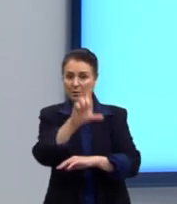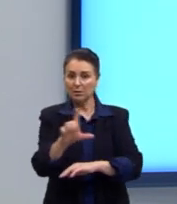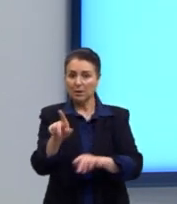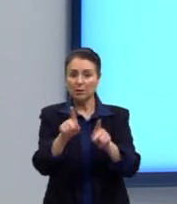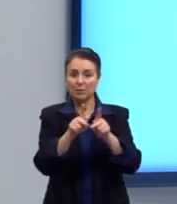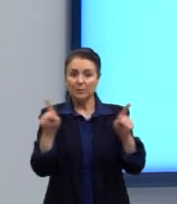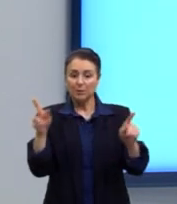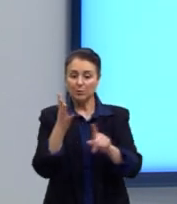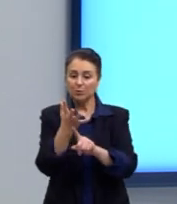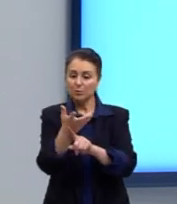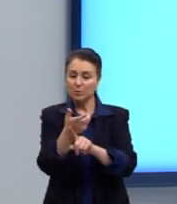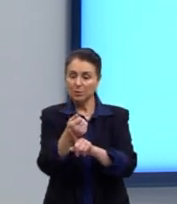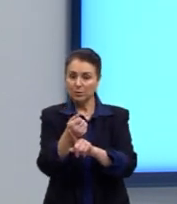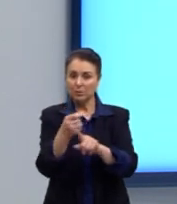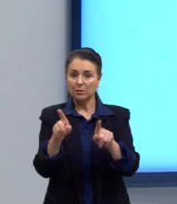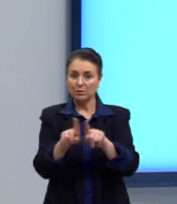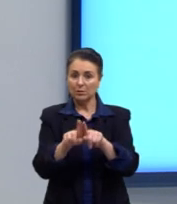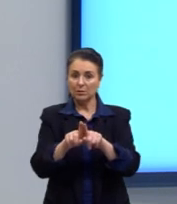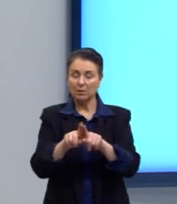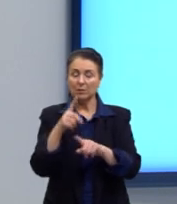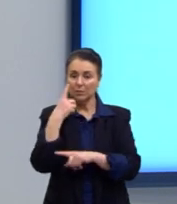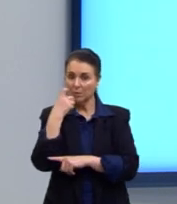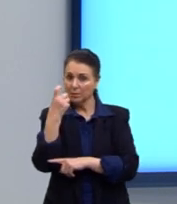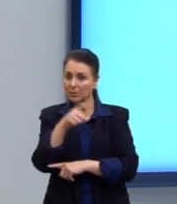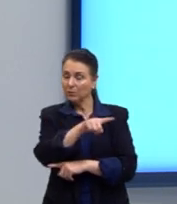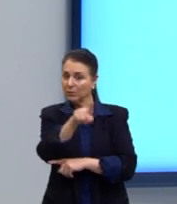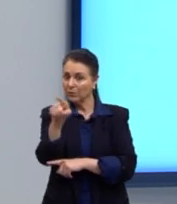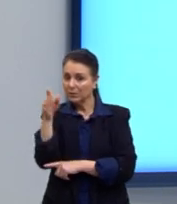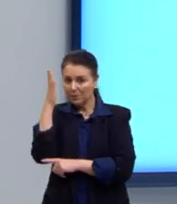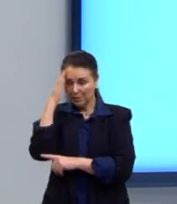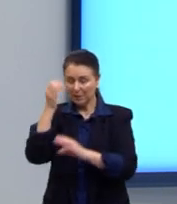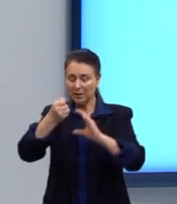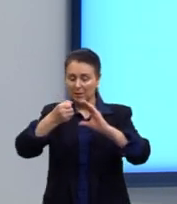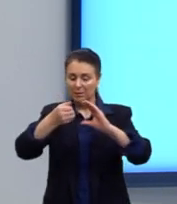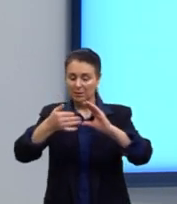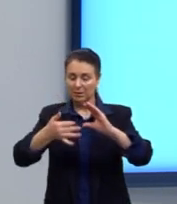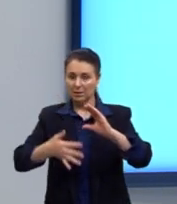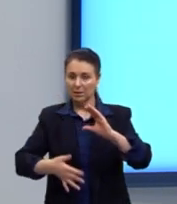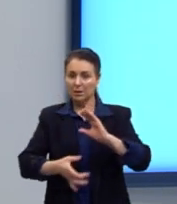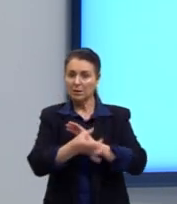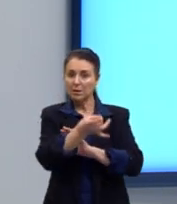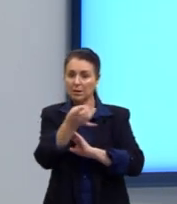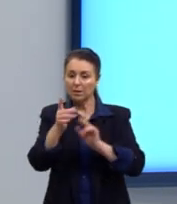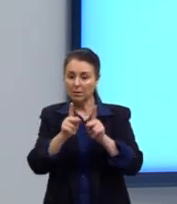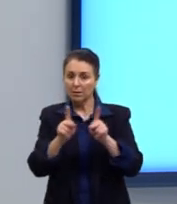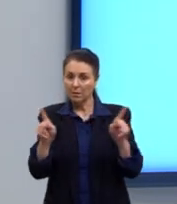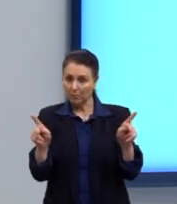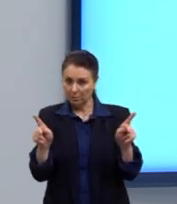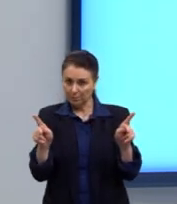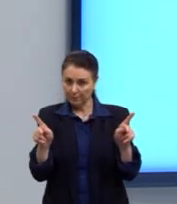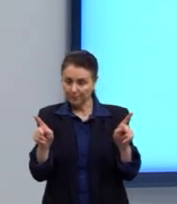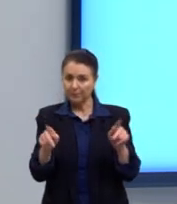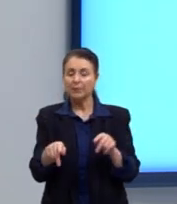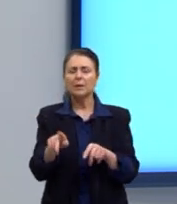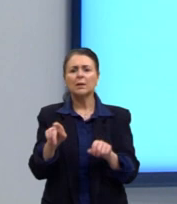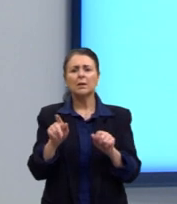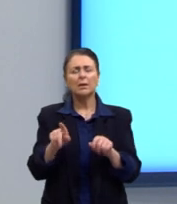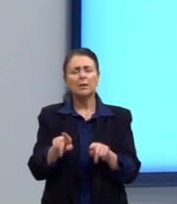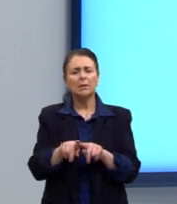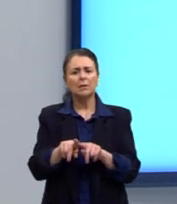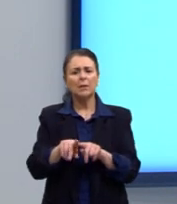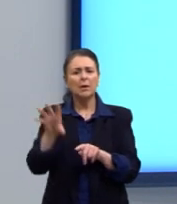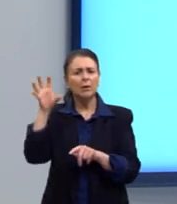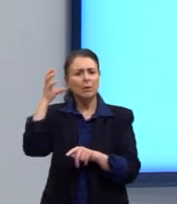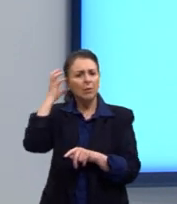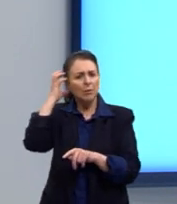artísticos e é interessante que você saiba as características de cada período e se possível também ouvir